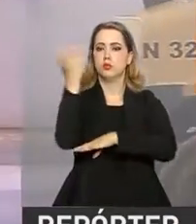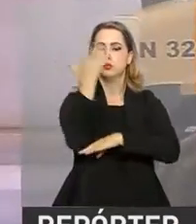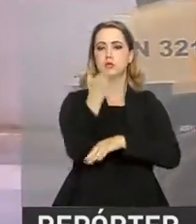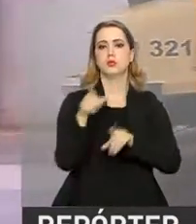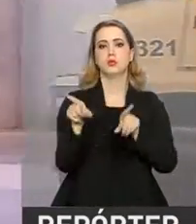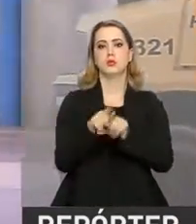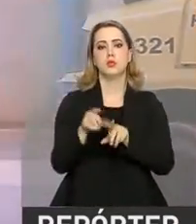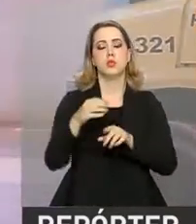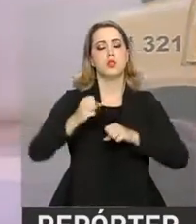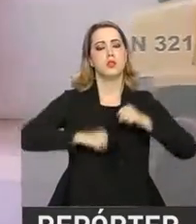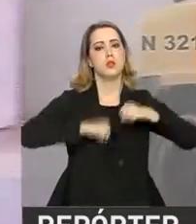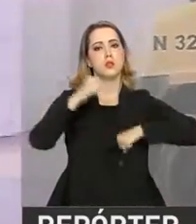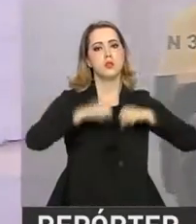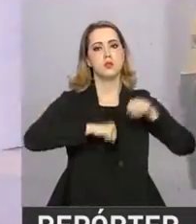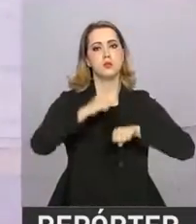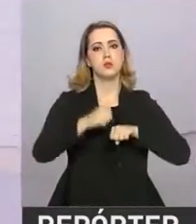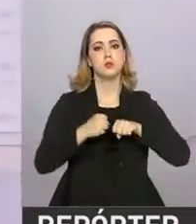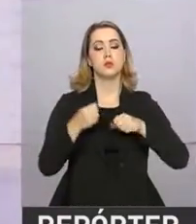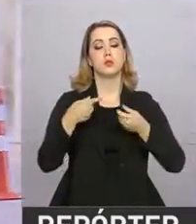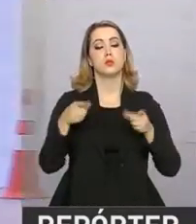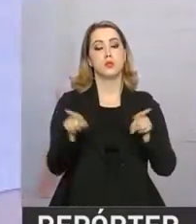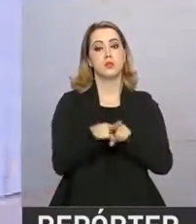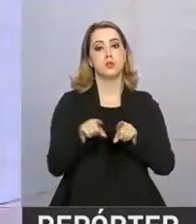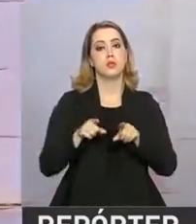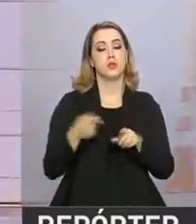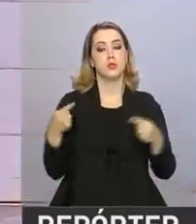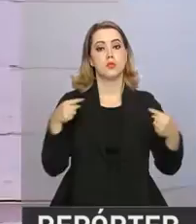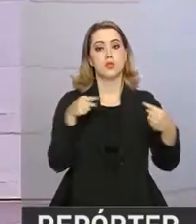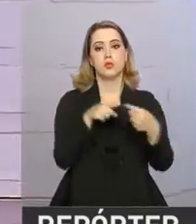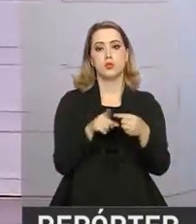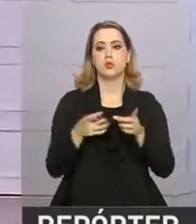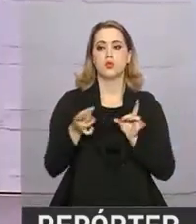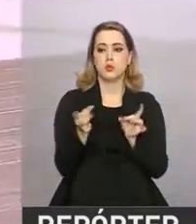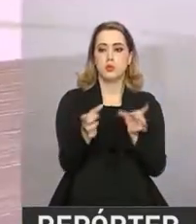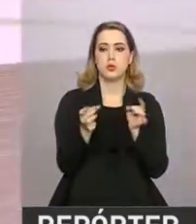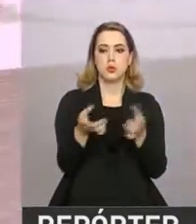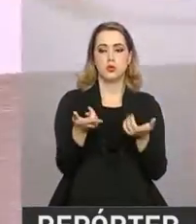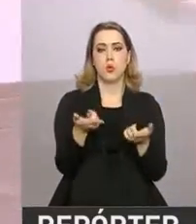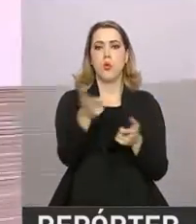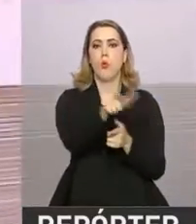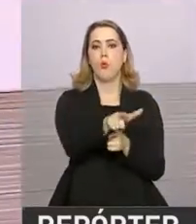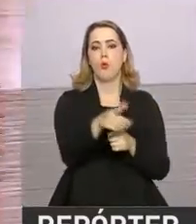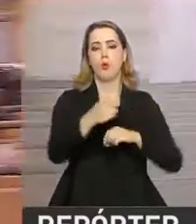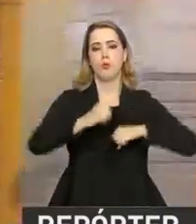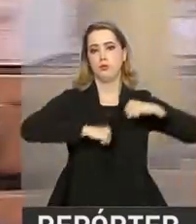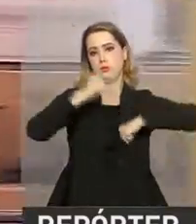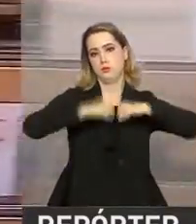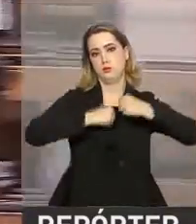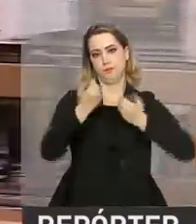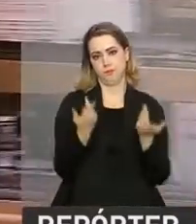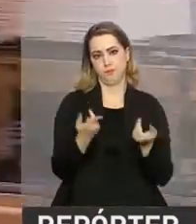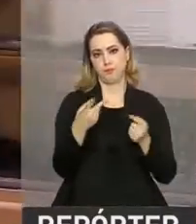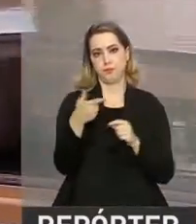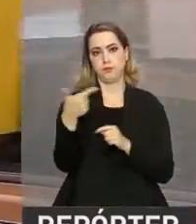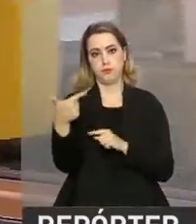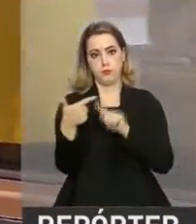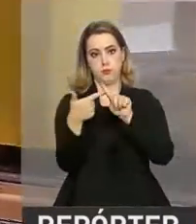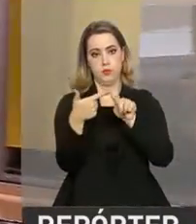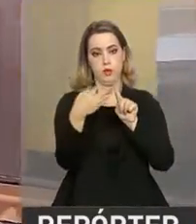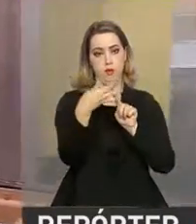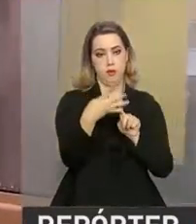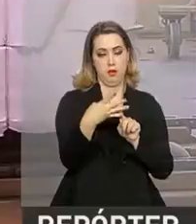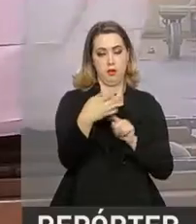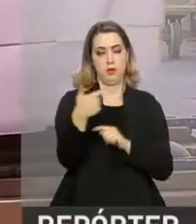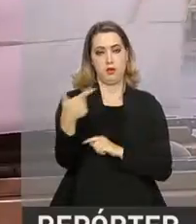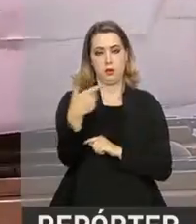indústrias que produzem diretamente para o comércio ou outra fábrica das 24 atividades avaliadas pelo ibge em